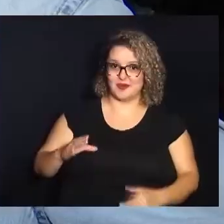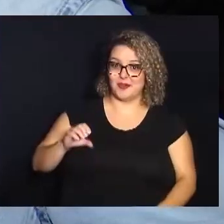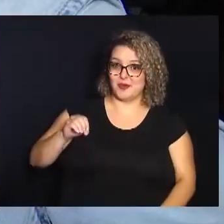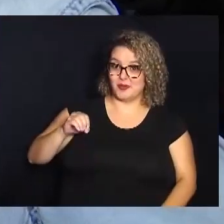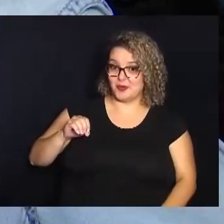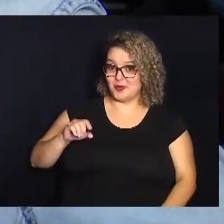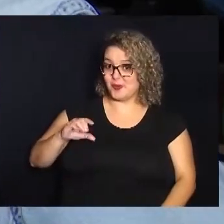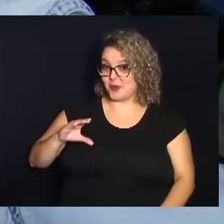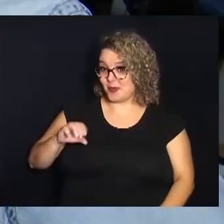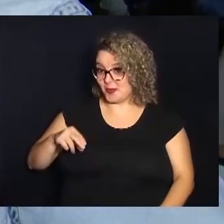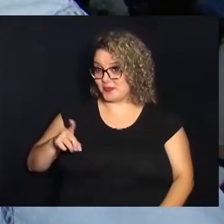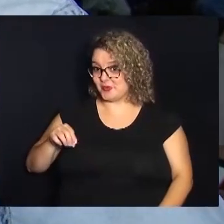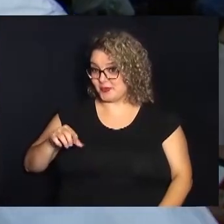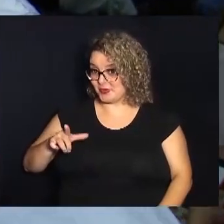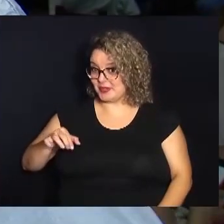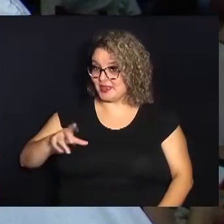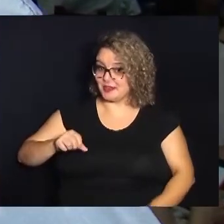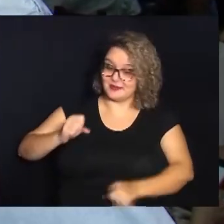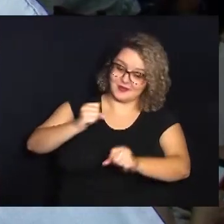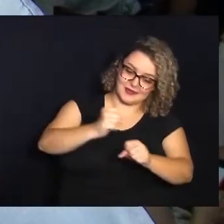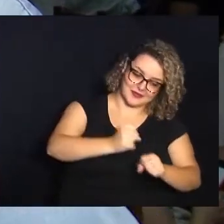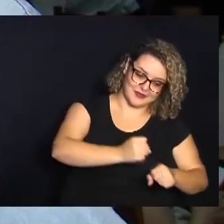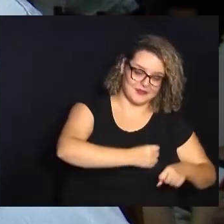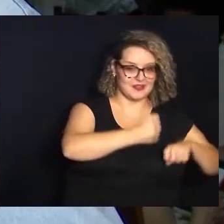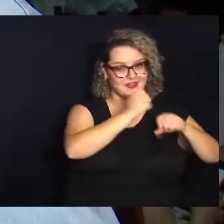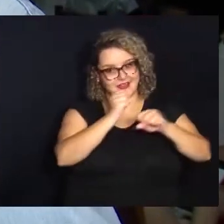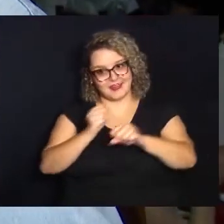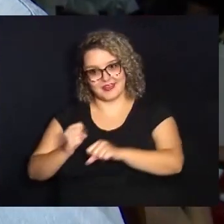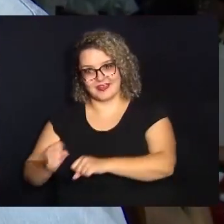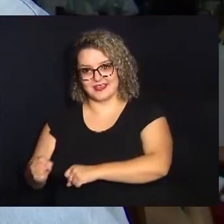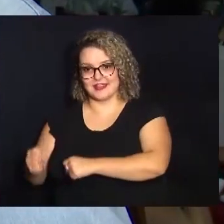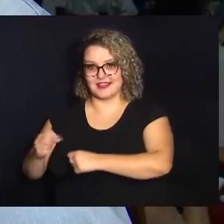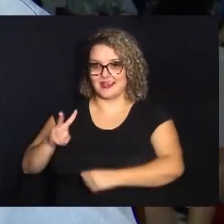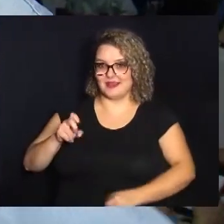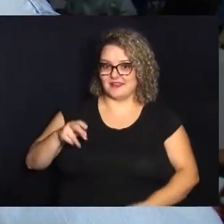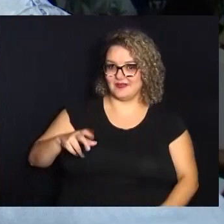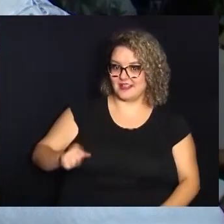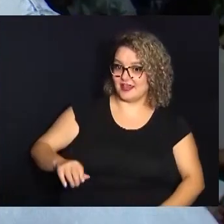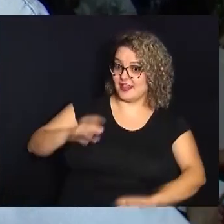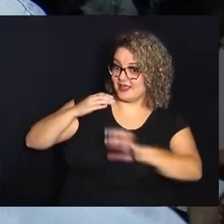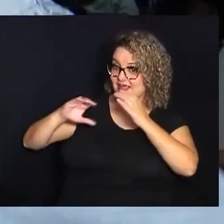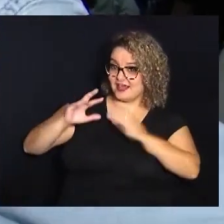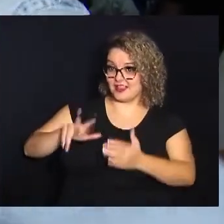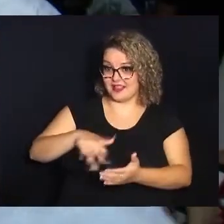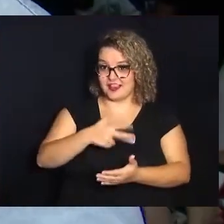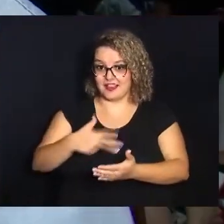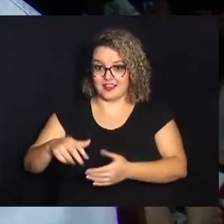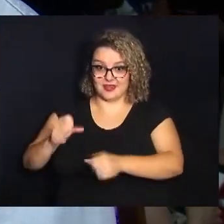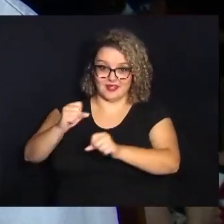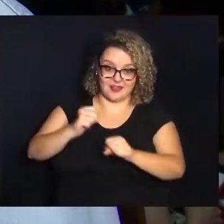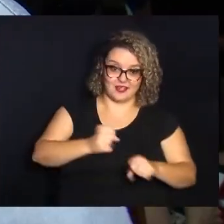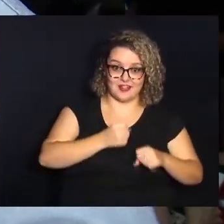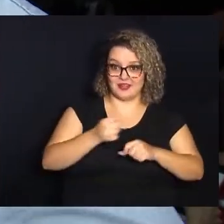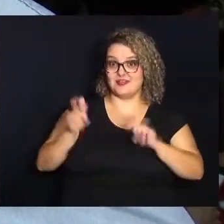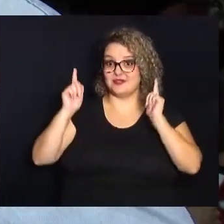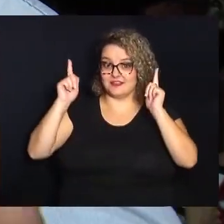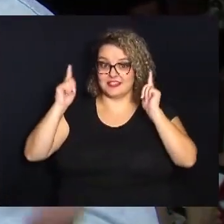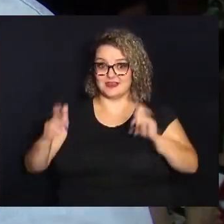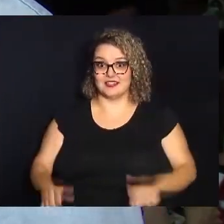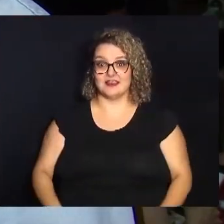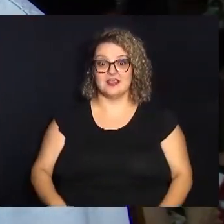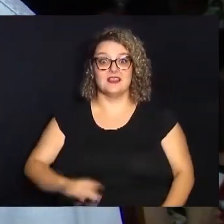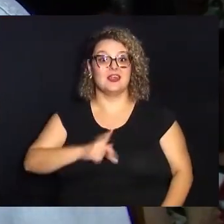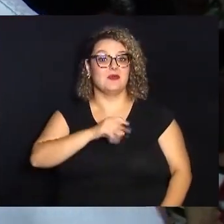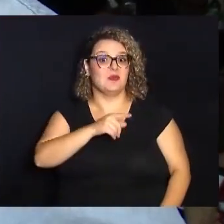delícia. Maravilhoso! Eu adoro estar aqui desse jeito. Meus avós vieram de lá,